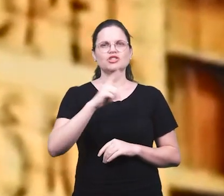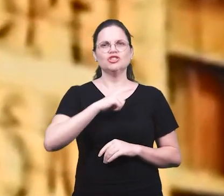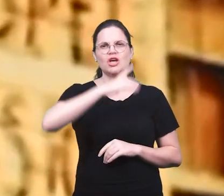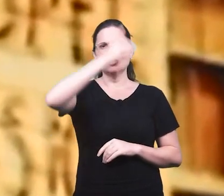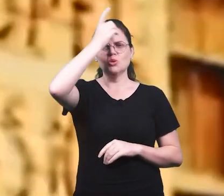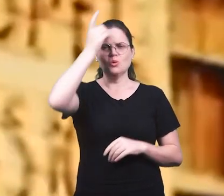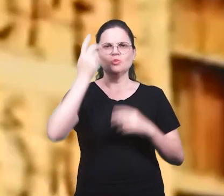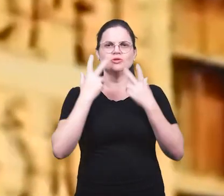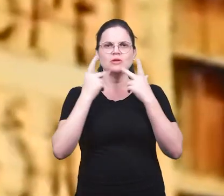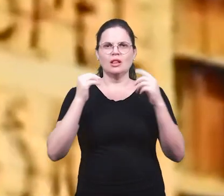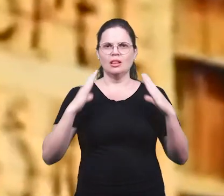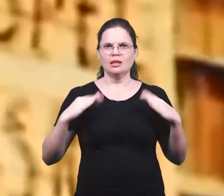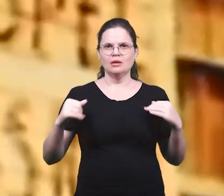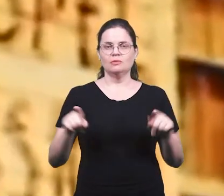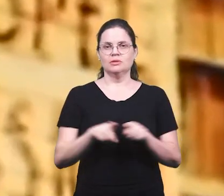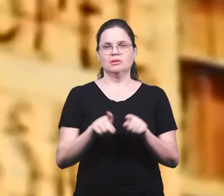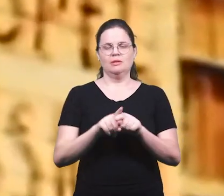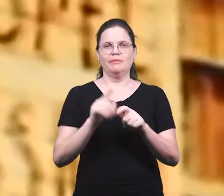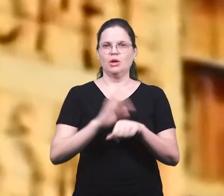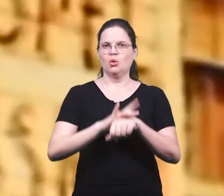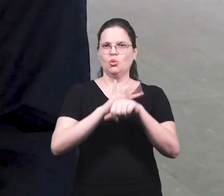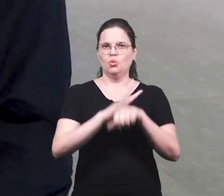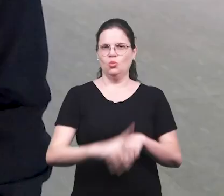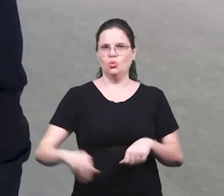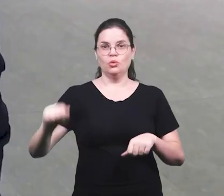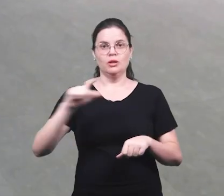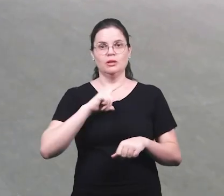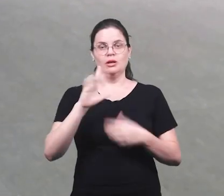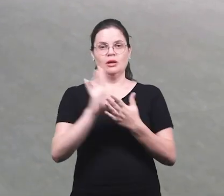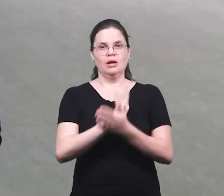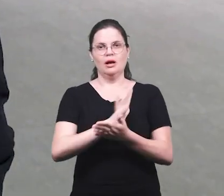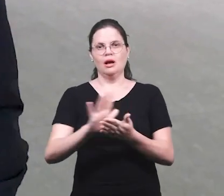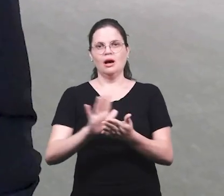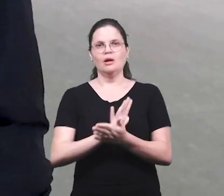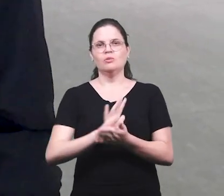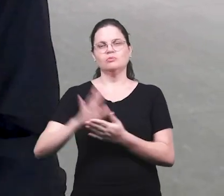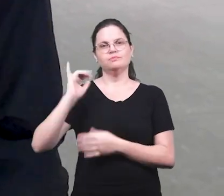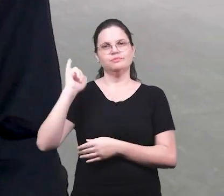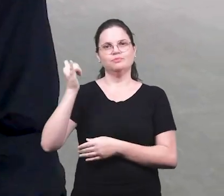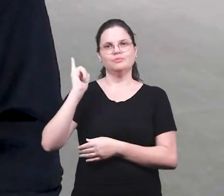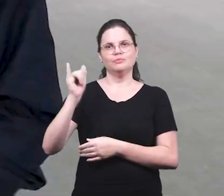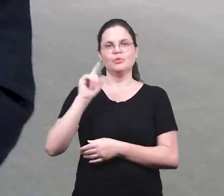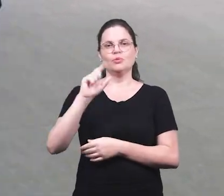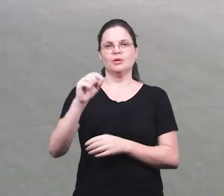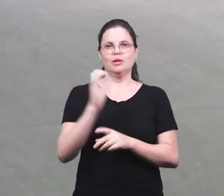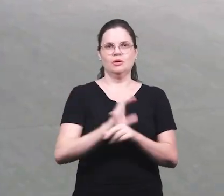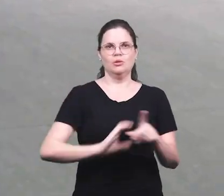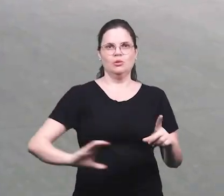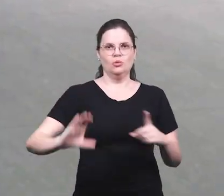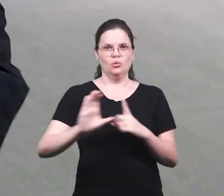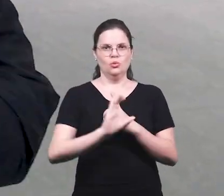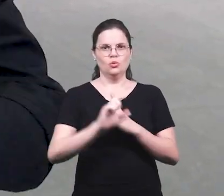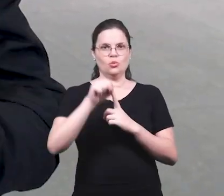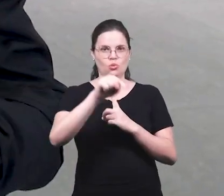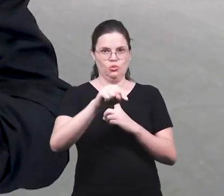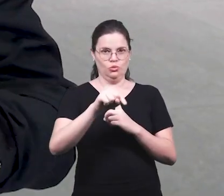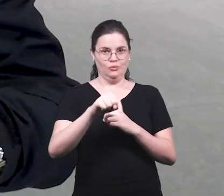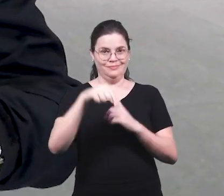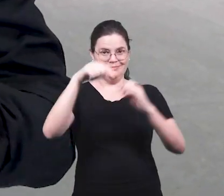curas, tem relatos que quando tinha os cultos aqui, a 5